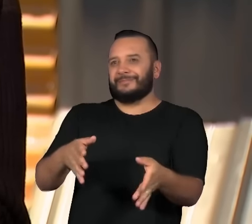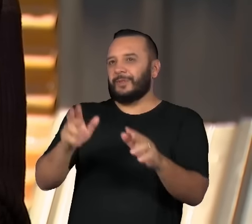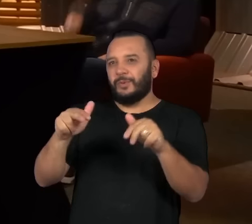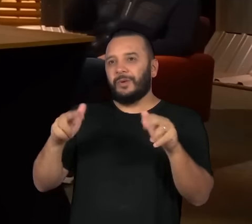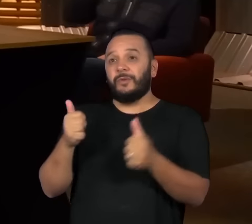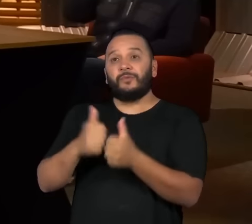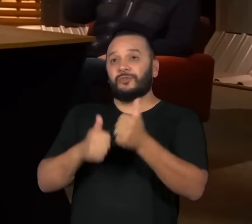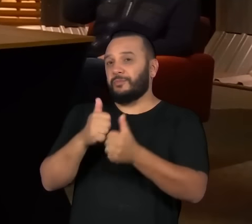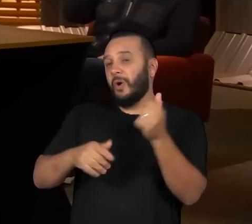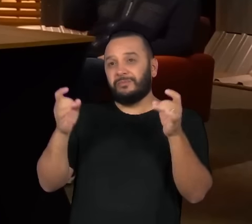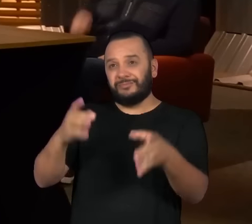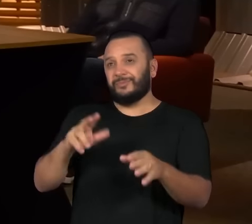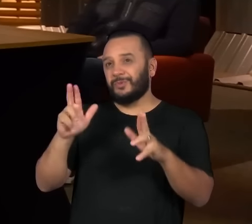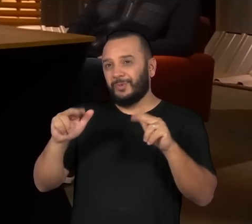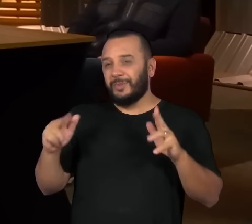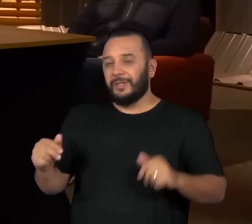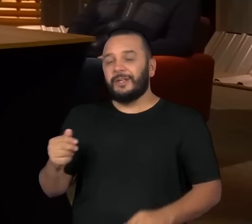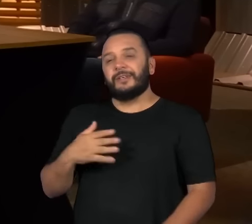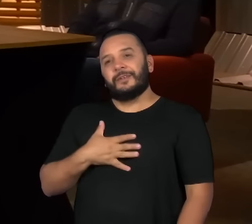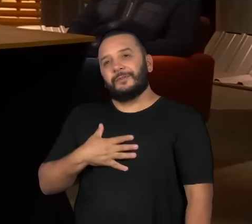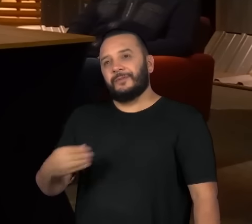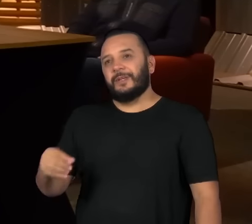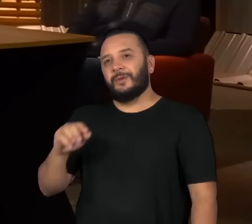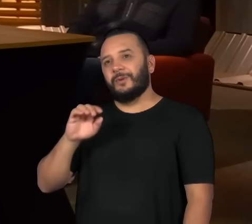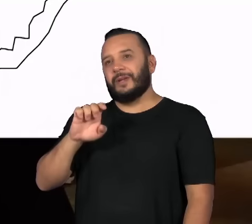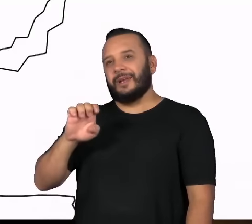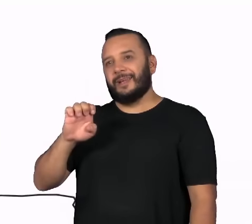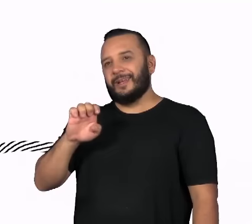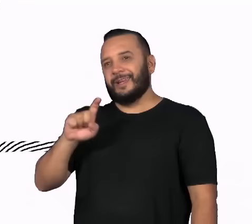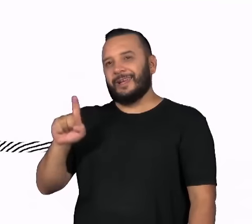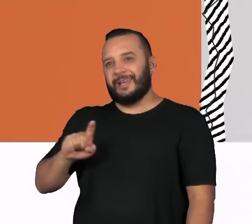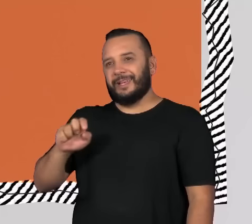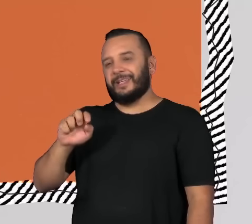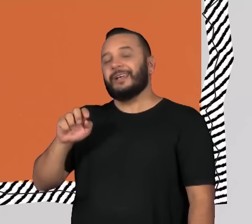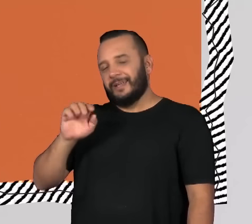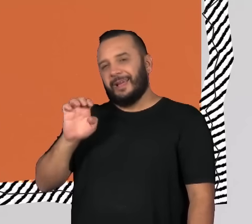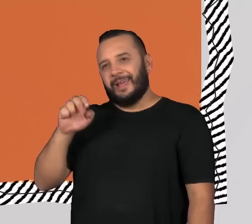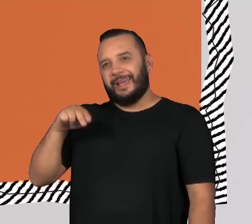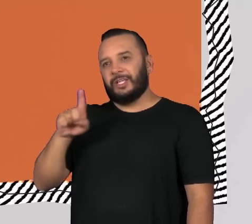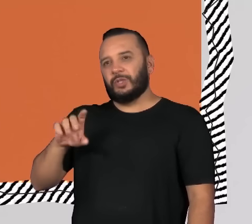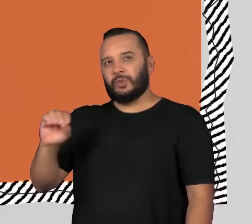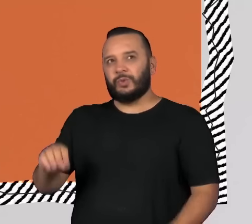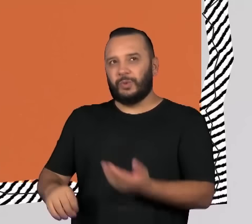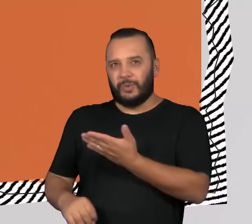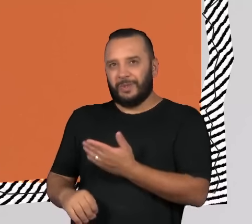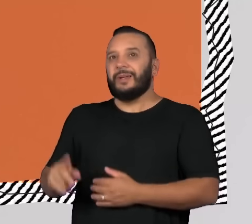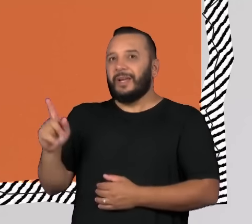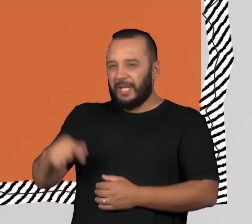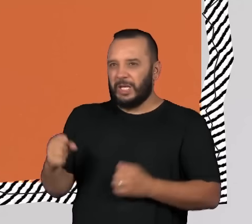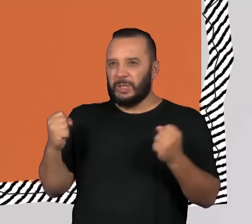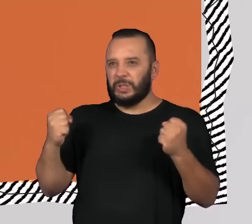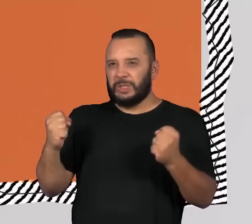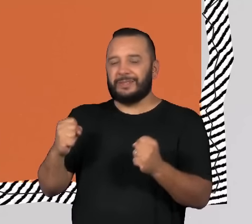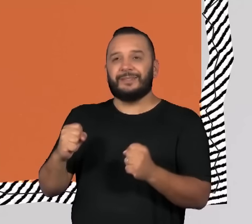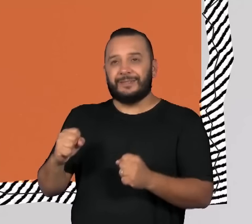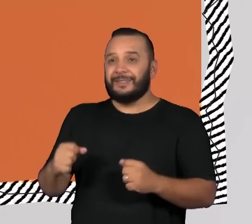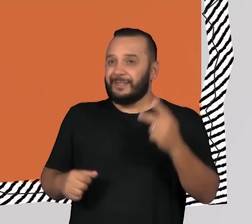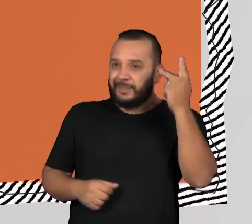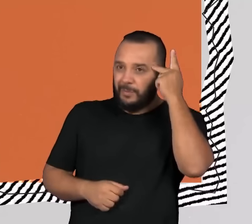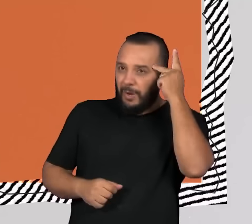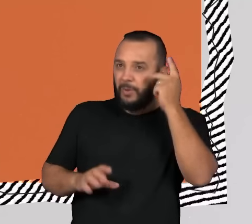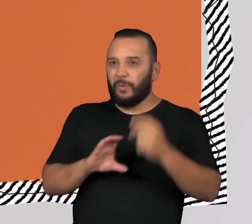Olha aí. Meu filho, o mais novo, o Enzo, ele é super São Paulino também, super pé quente. Pé quente, Porra, mas mano, não... todo São Paulo e Corinthians que ele